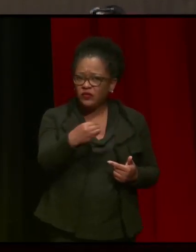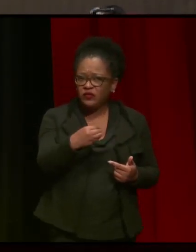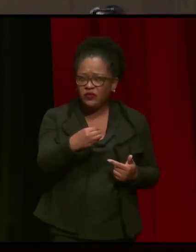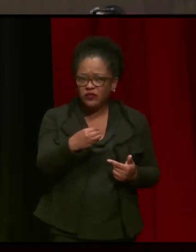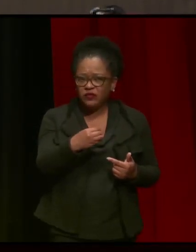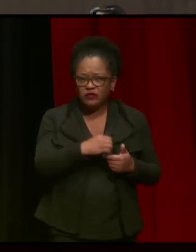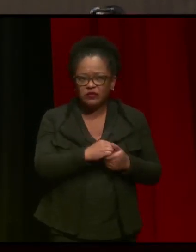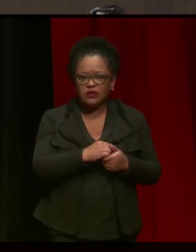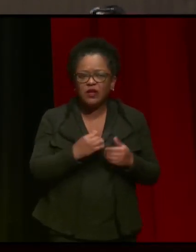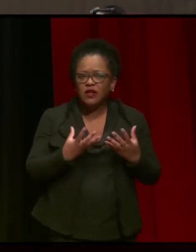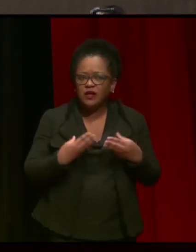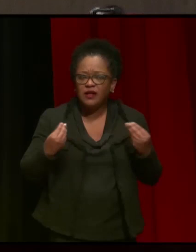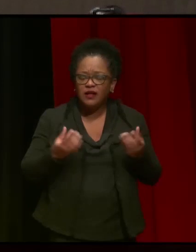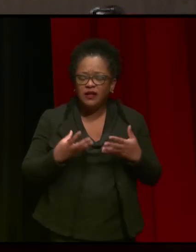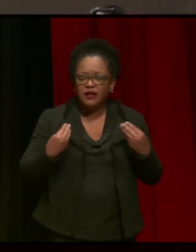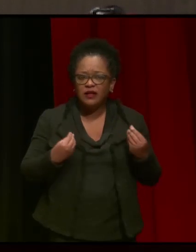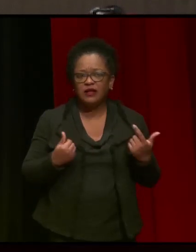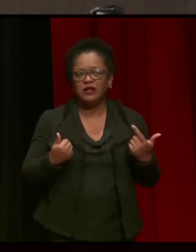Empatia, pois é.